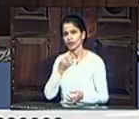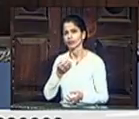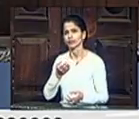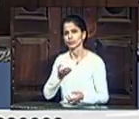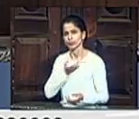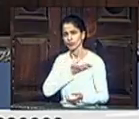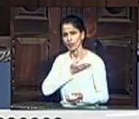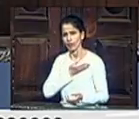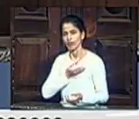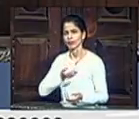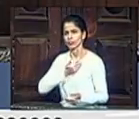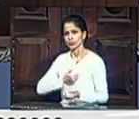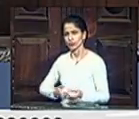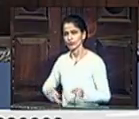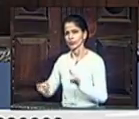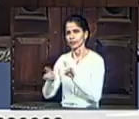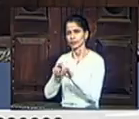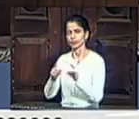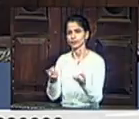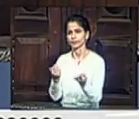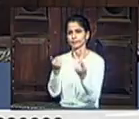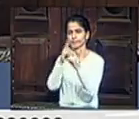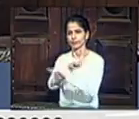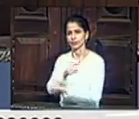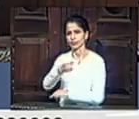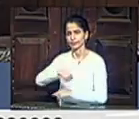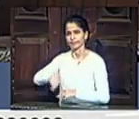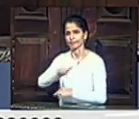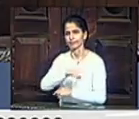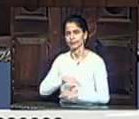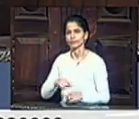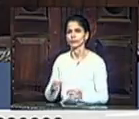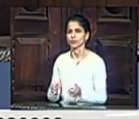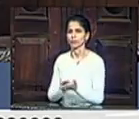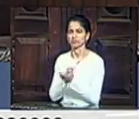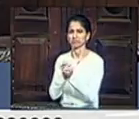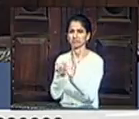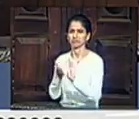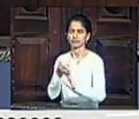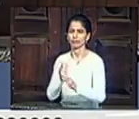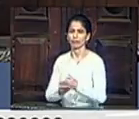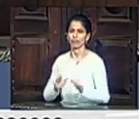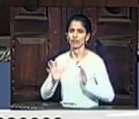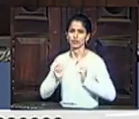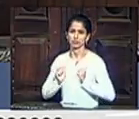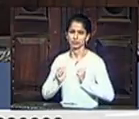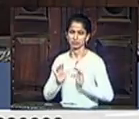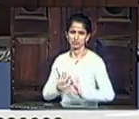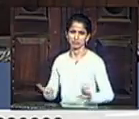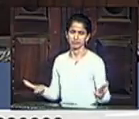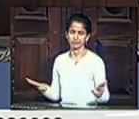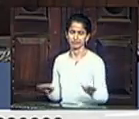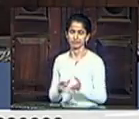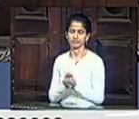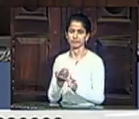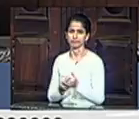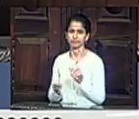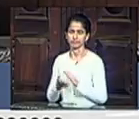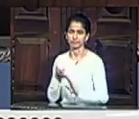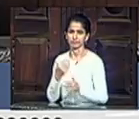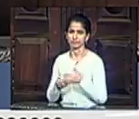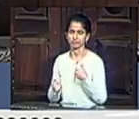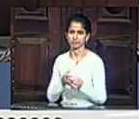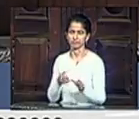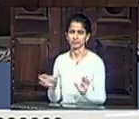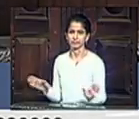oposição, nós não vamos lavar as mãos. Não vamos lavar as mãos, porque a